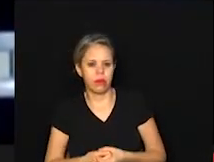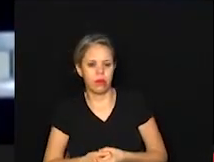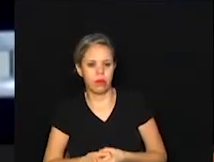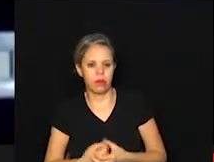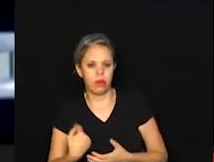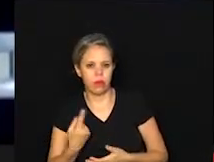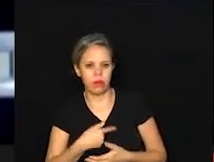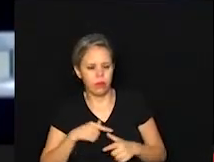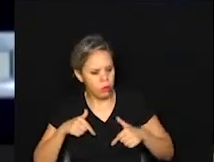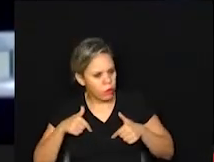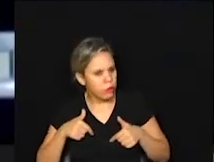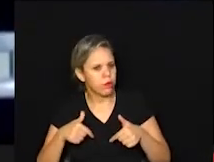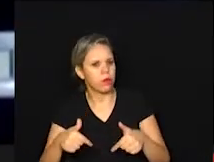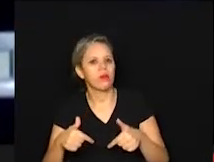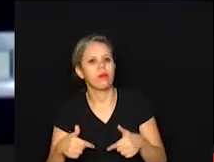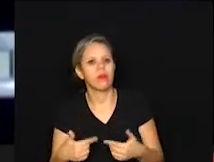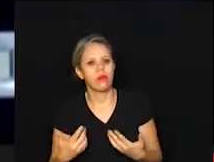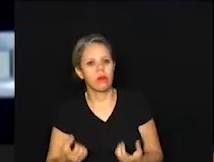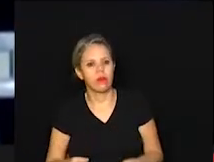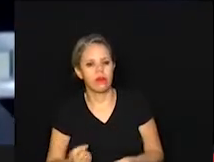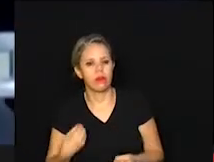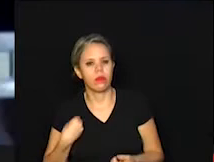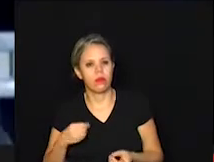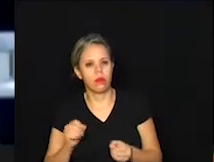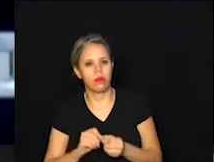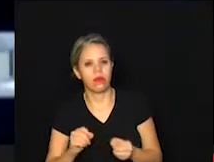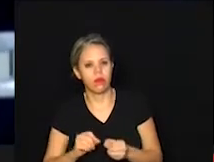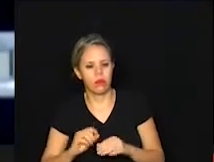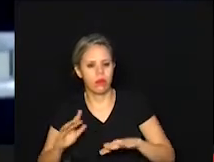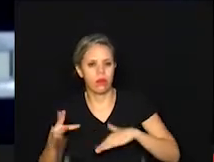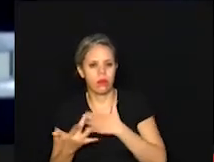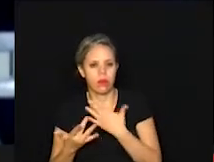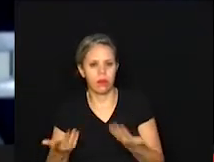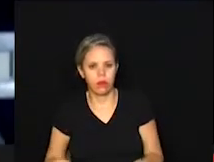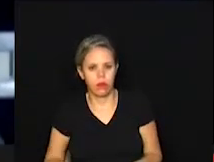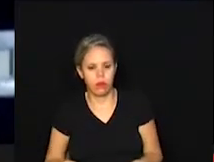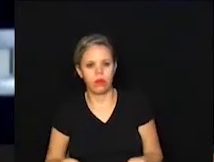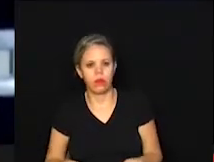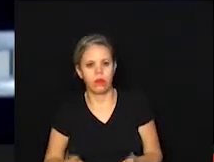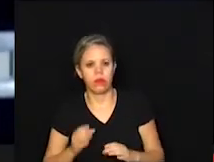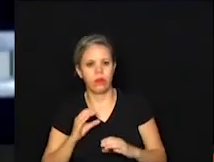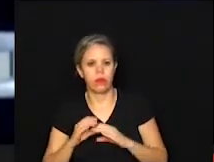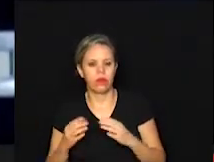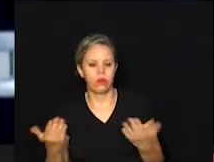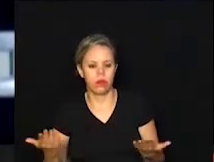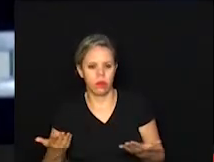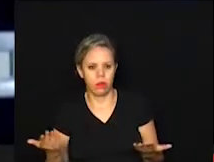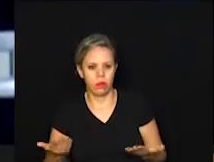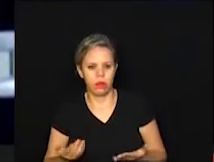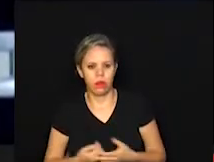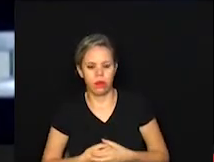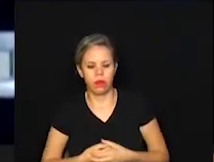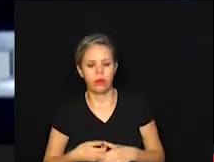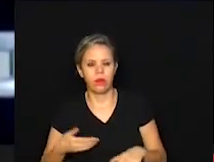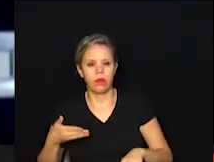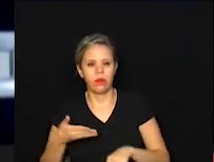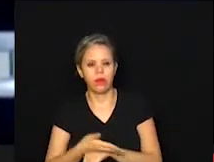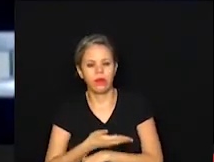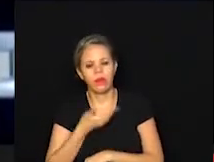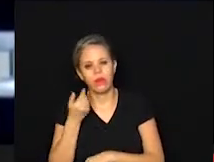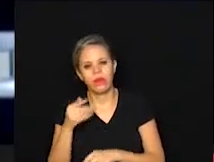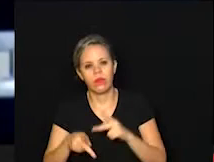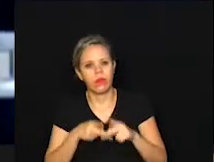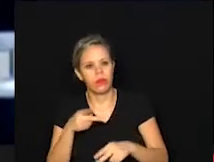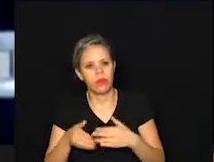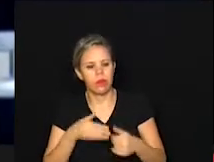nosso empenho. Nós estamos fazendo isso pelas redes sociais, que são canais hoje de acesso fácil de qualquer